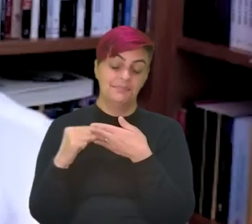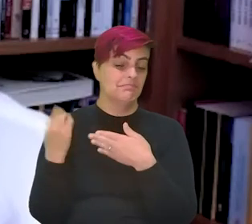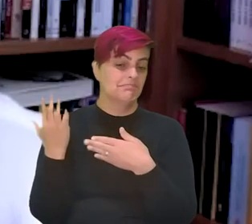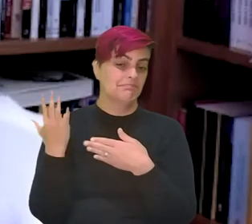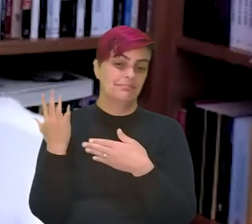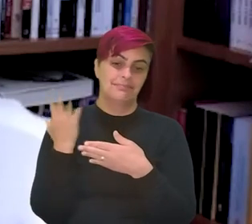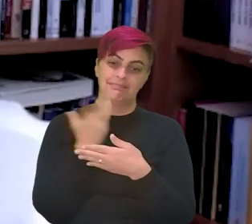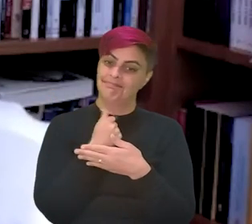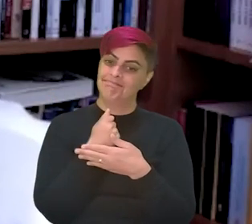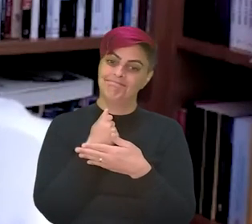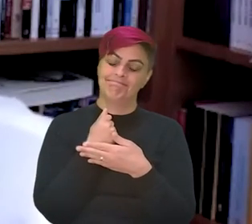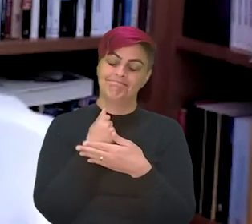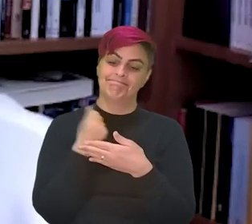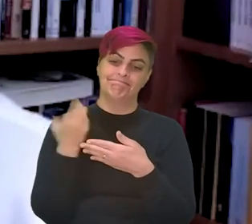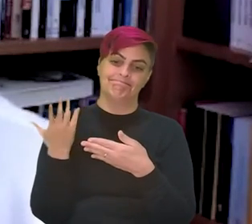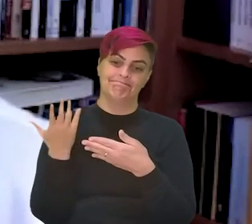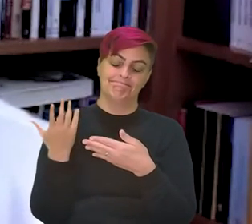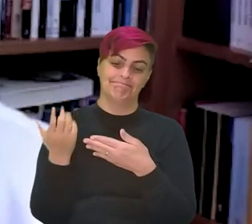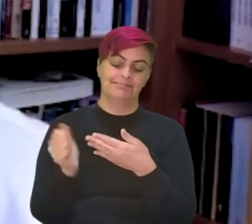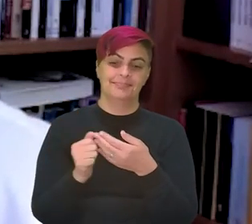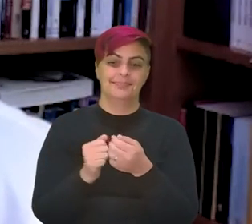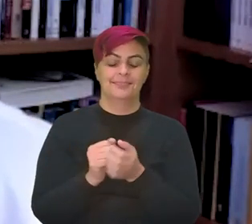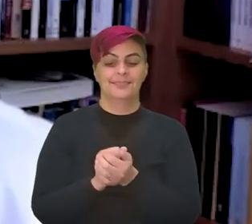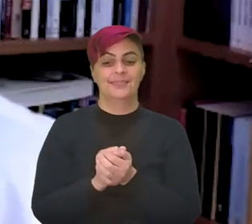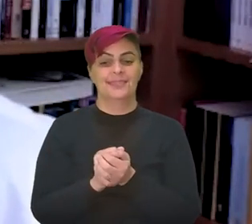absolutamente maravilhoso, né? Ele